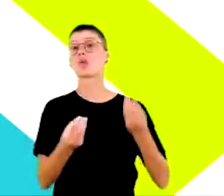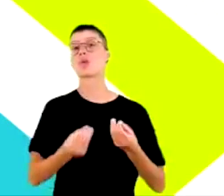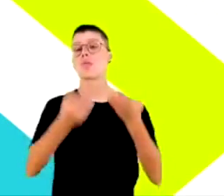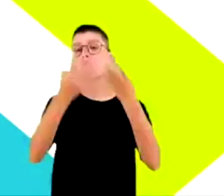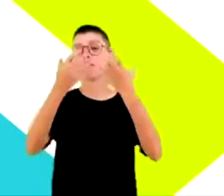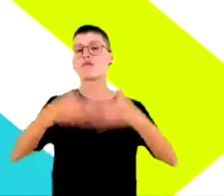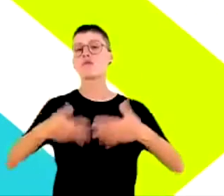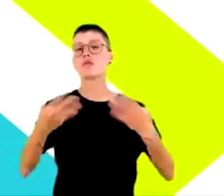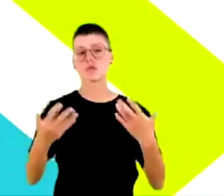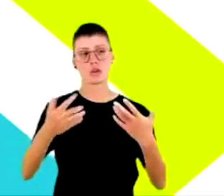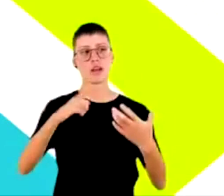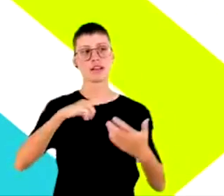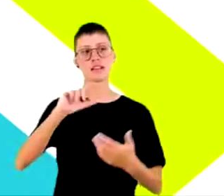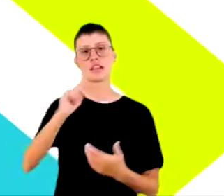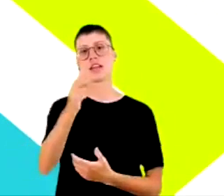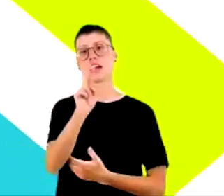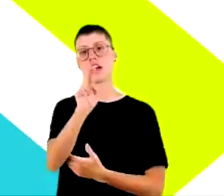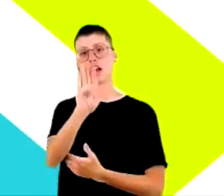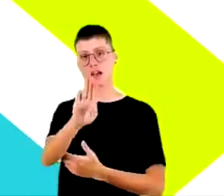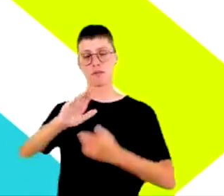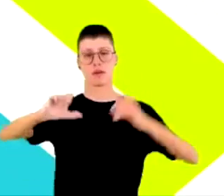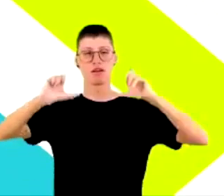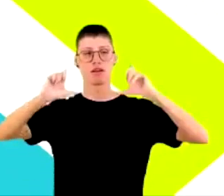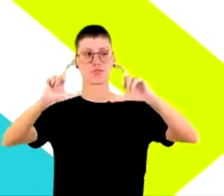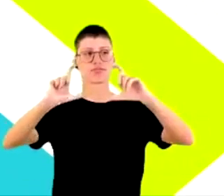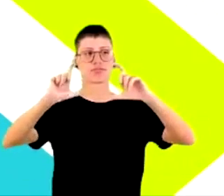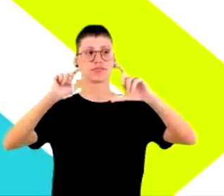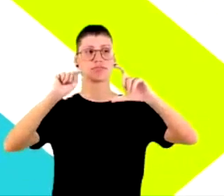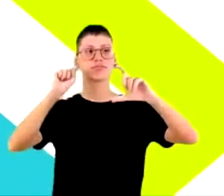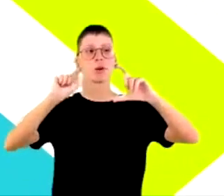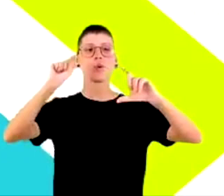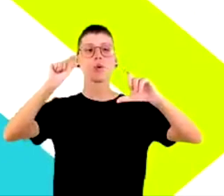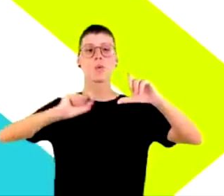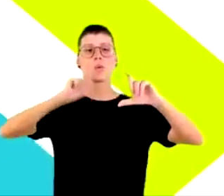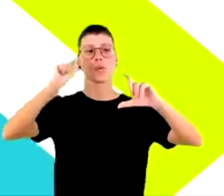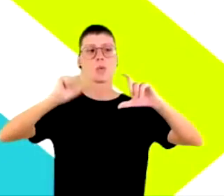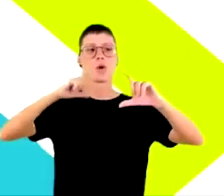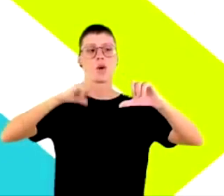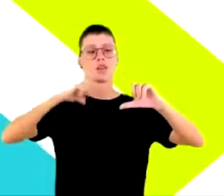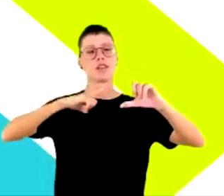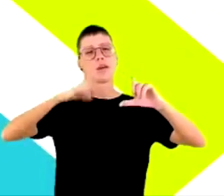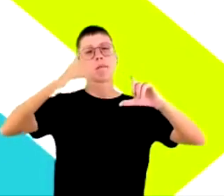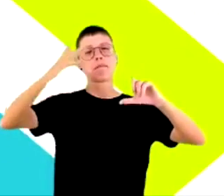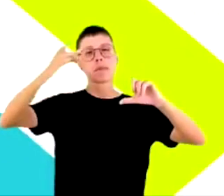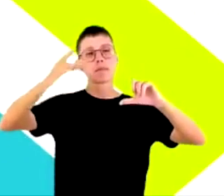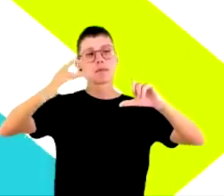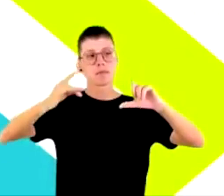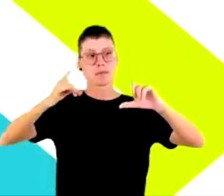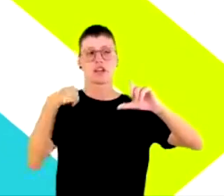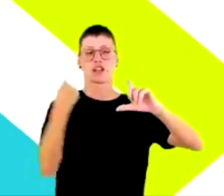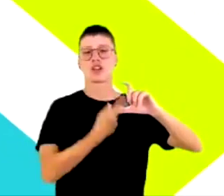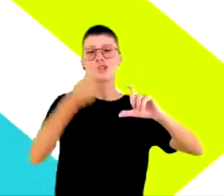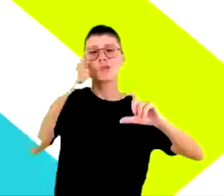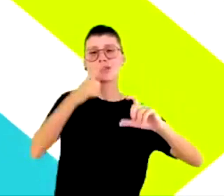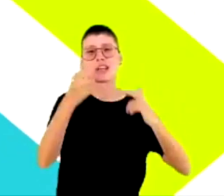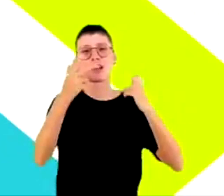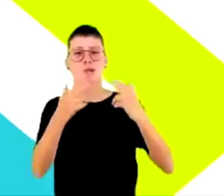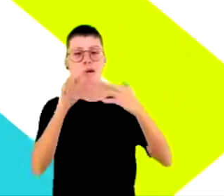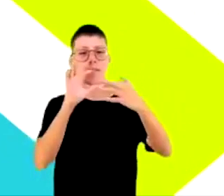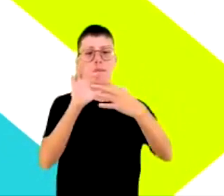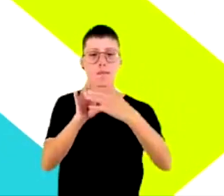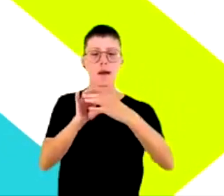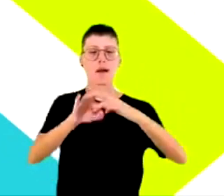hub que funciona basicamente por esse dispositivo, no qual a gente consegue conectar diversos